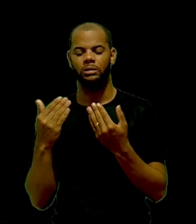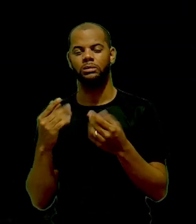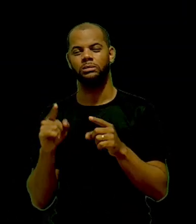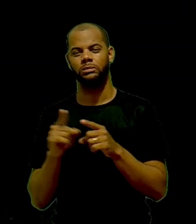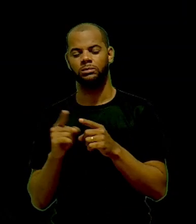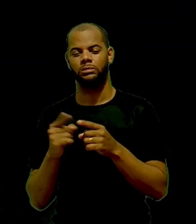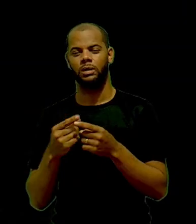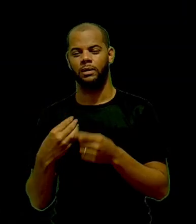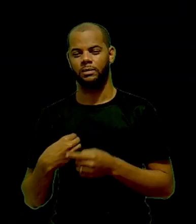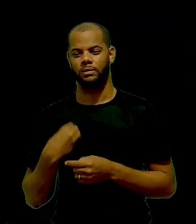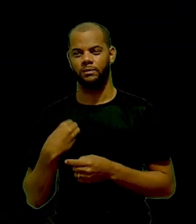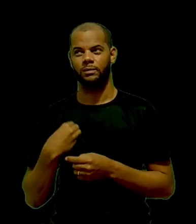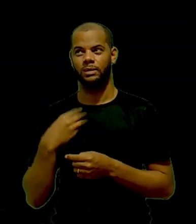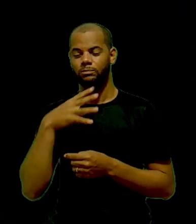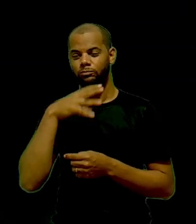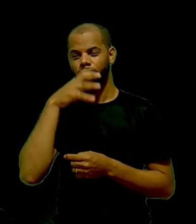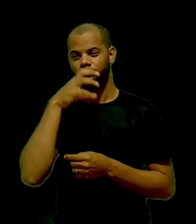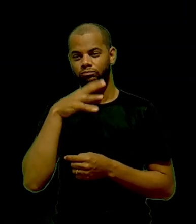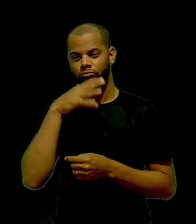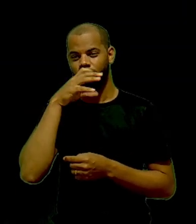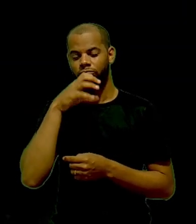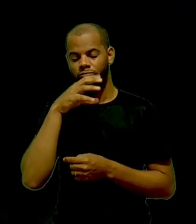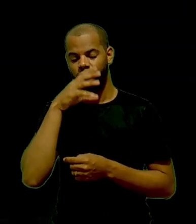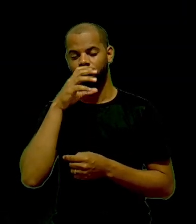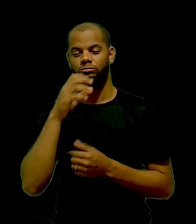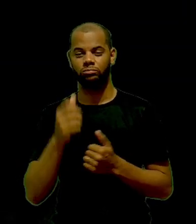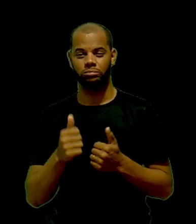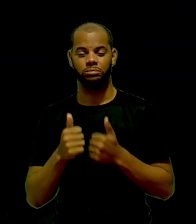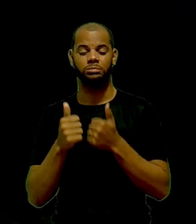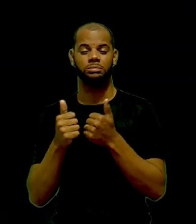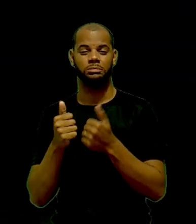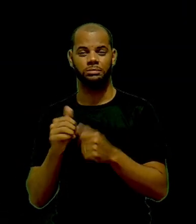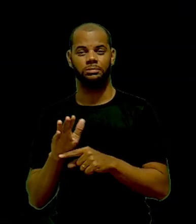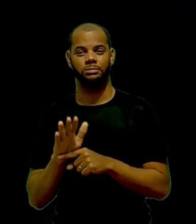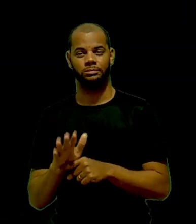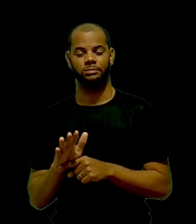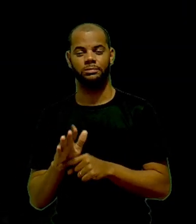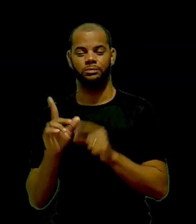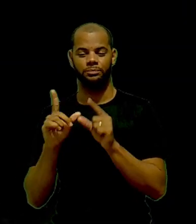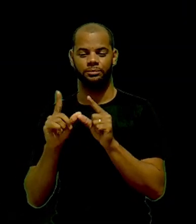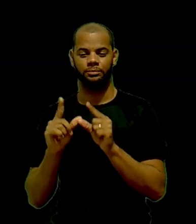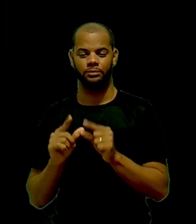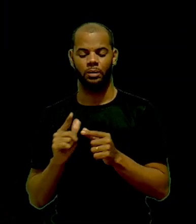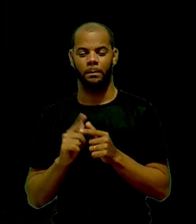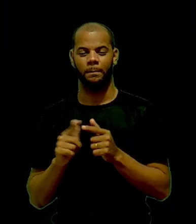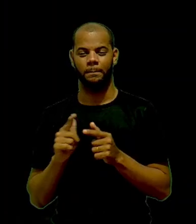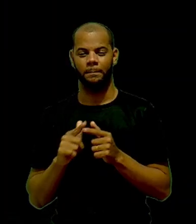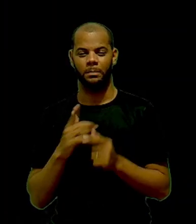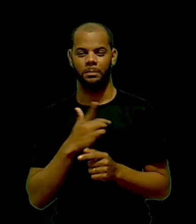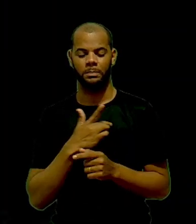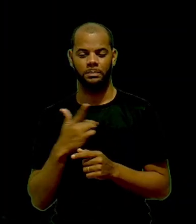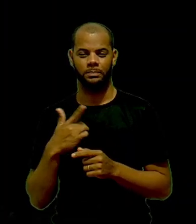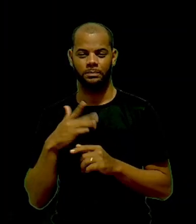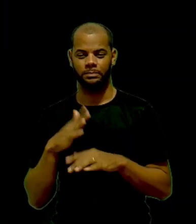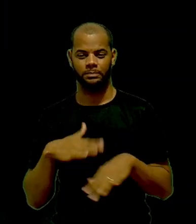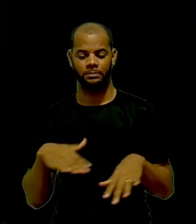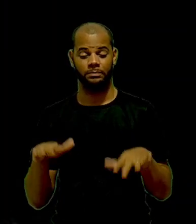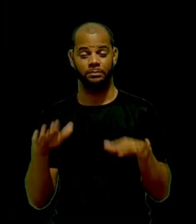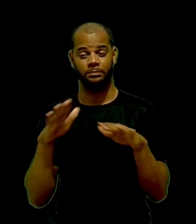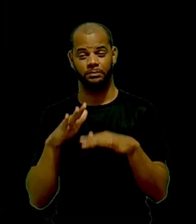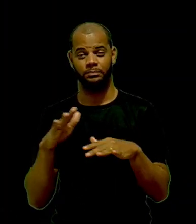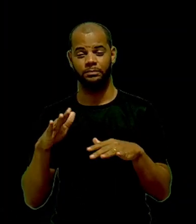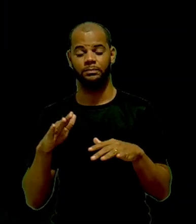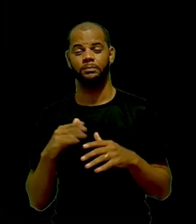melhoria da qualidade do ar, porque é não poluente, né? Então, com isso, são reduzidos os problemas de saúde associados